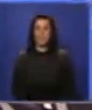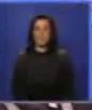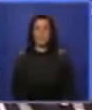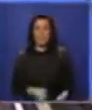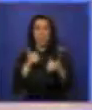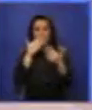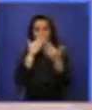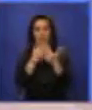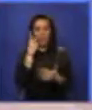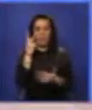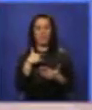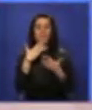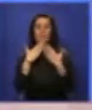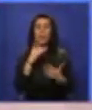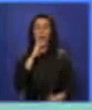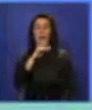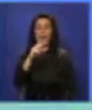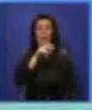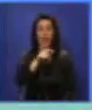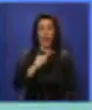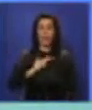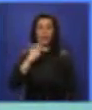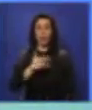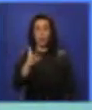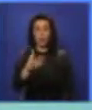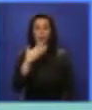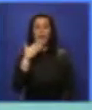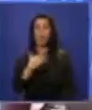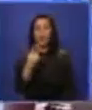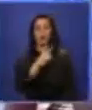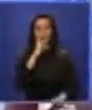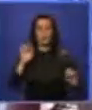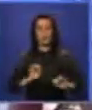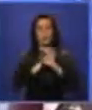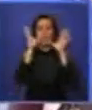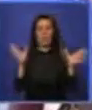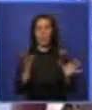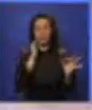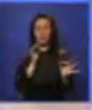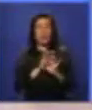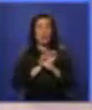É muito melhor. Eu quero agradecer à Carla e também à doutora Maria Carlos pelos seus esclarecimentos. Foi um